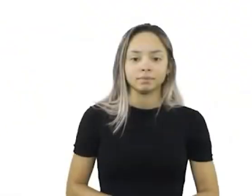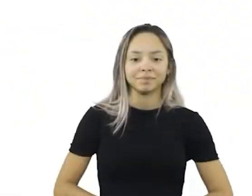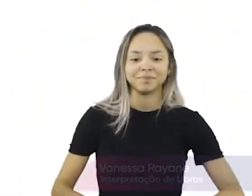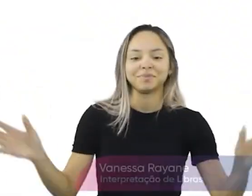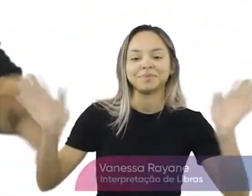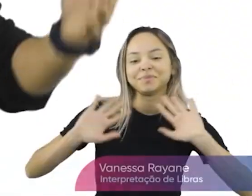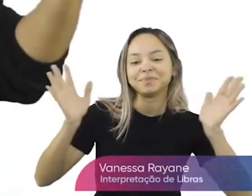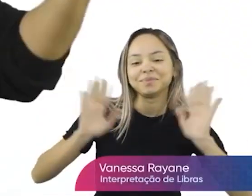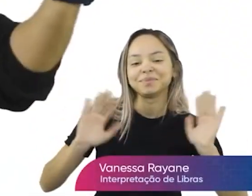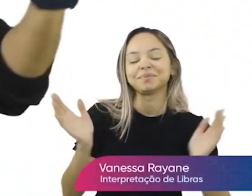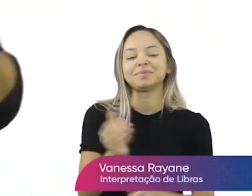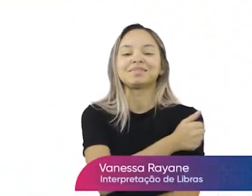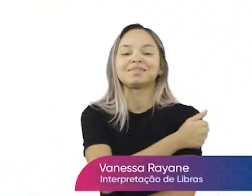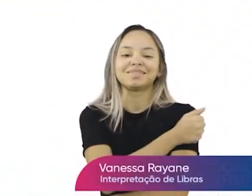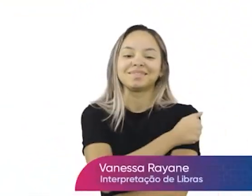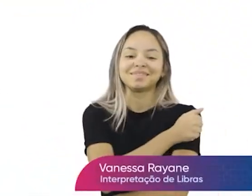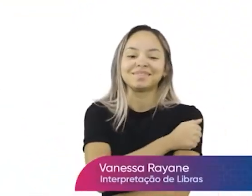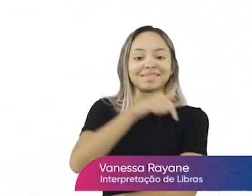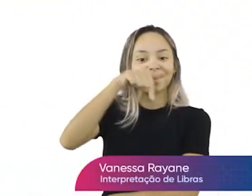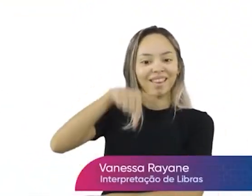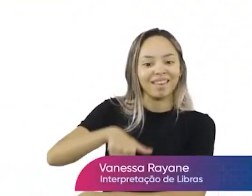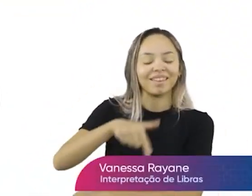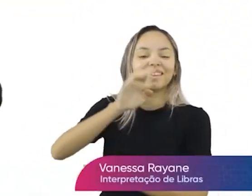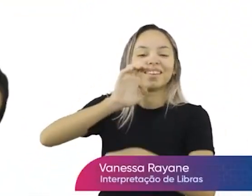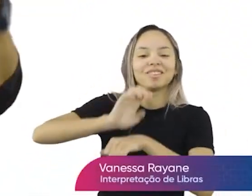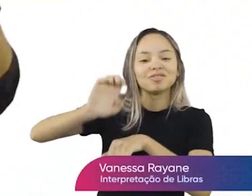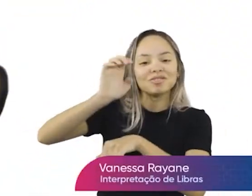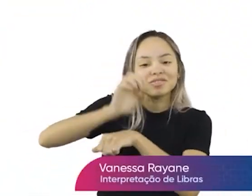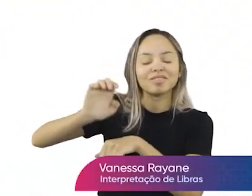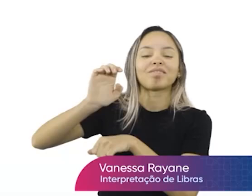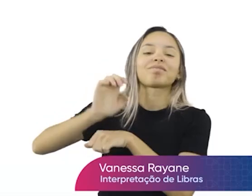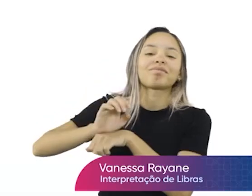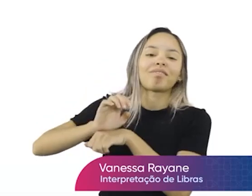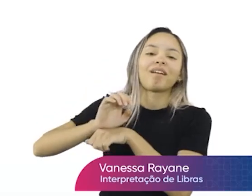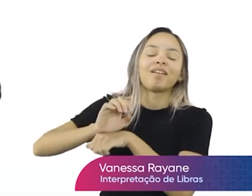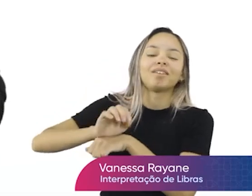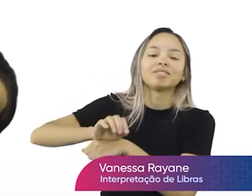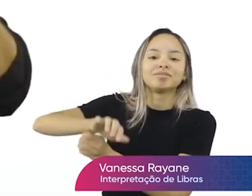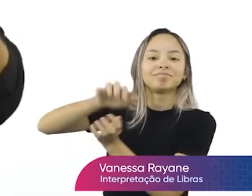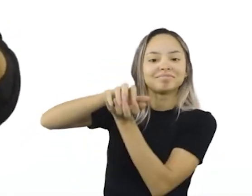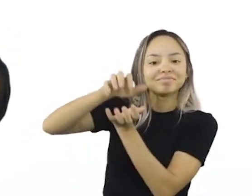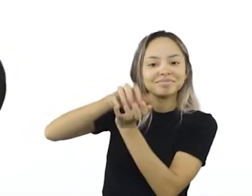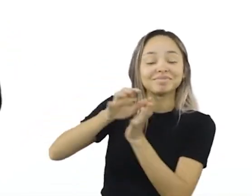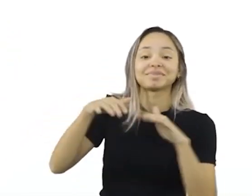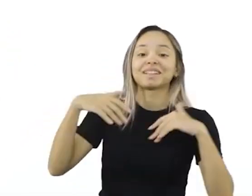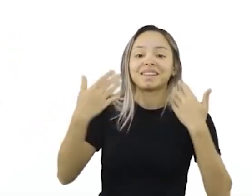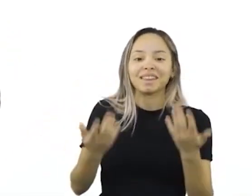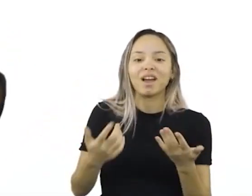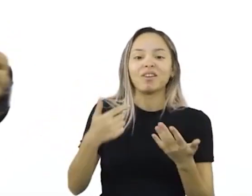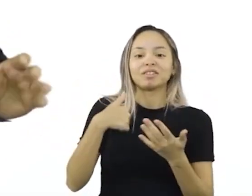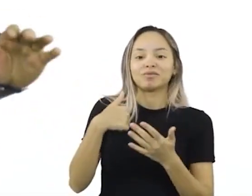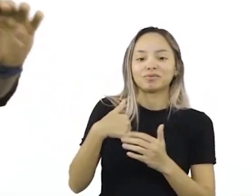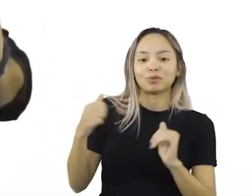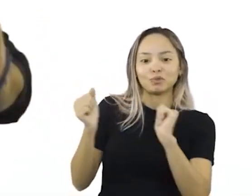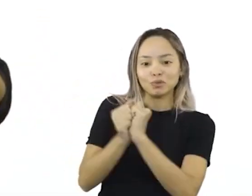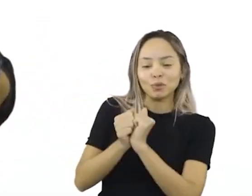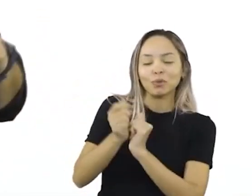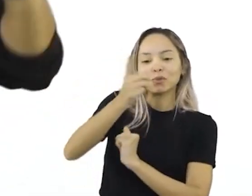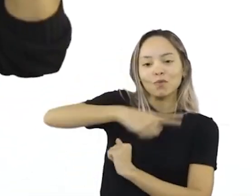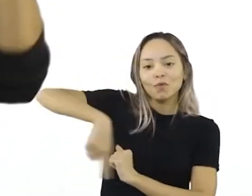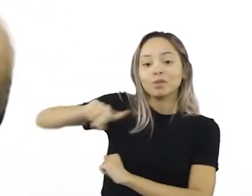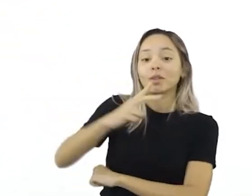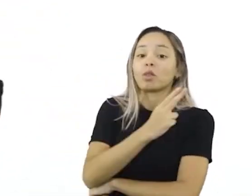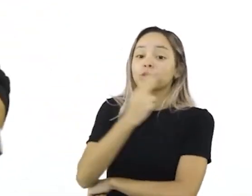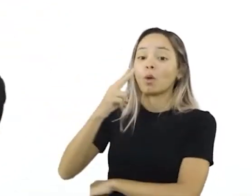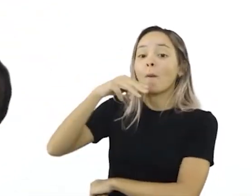Alô, alô, estudantes do meu lindo estado de Pernambuco, aqui com vocês o professor Marcelo Rocha. Podem me chamar